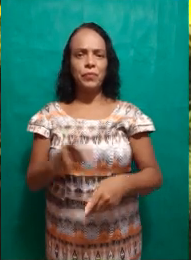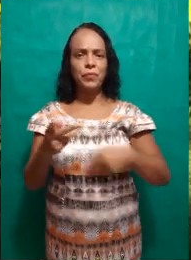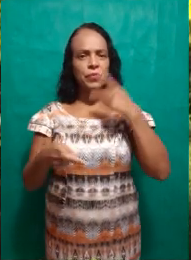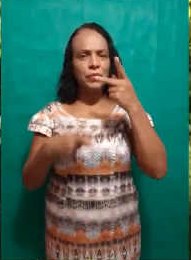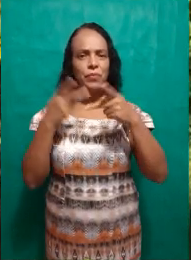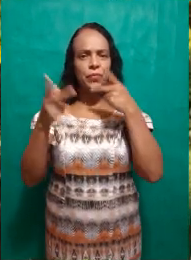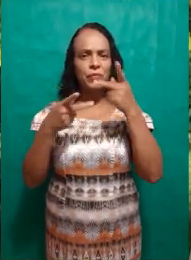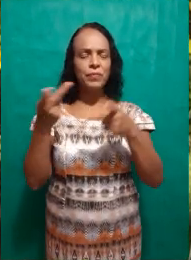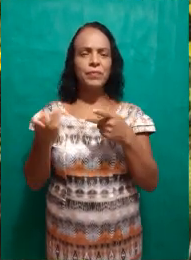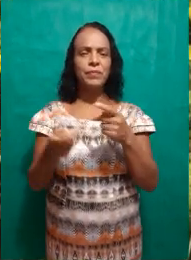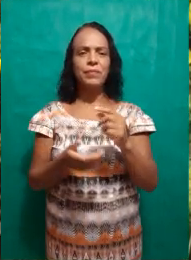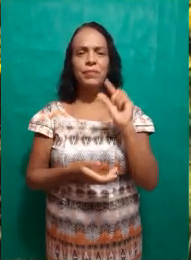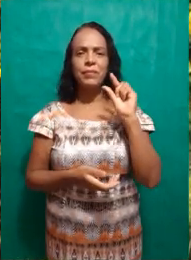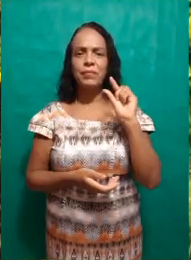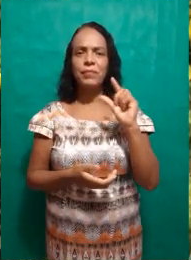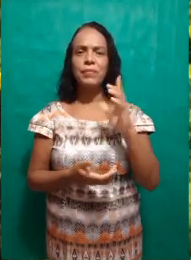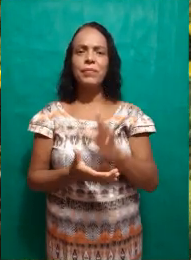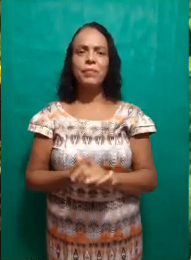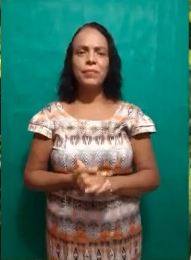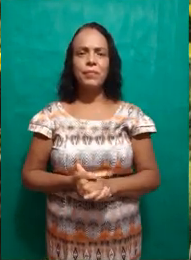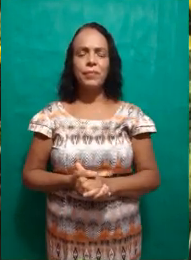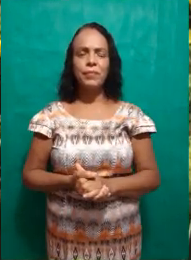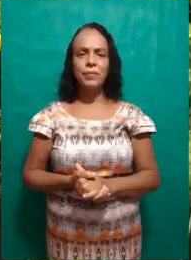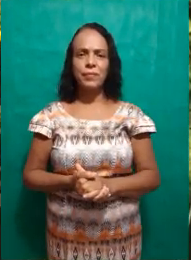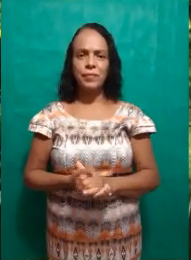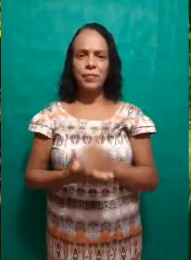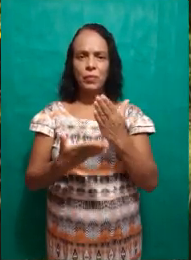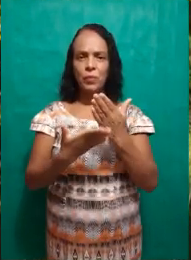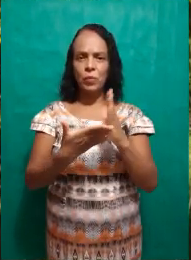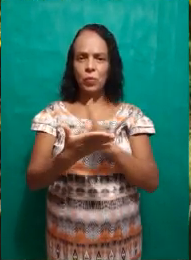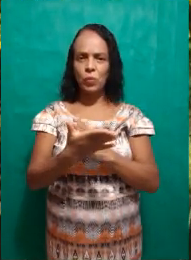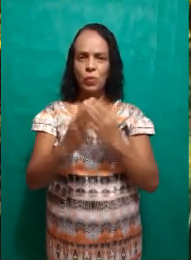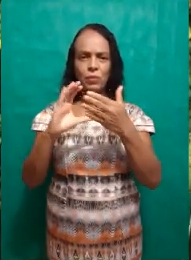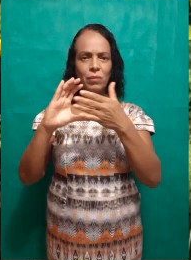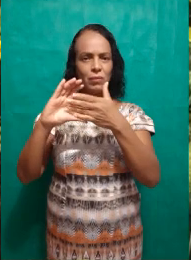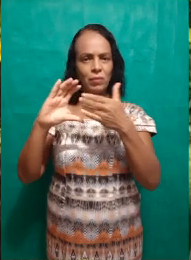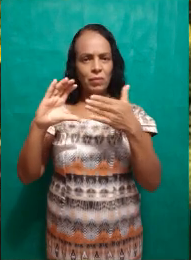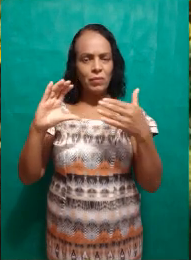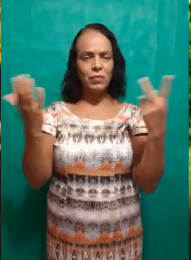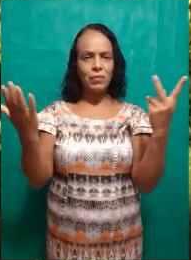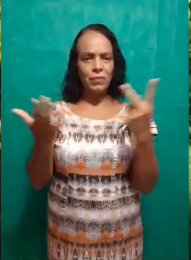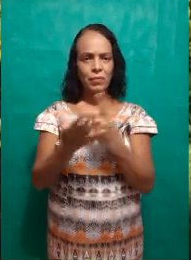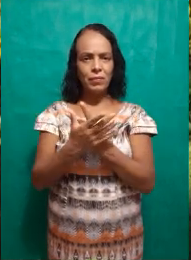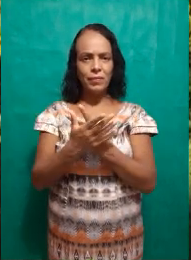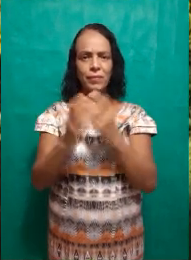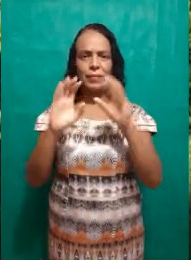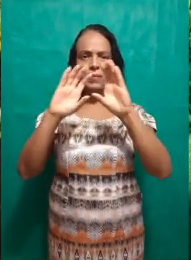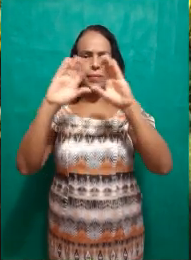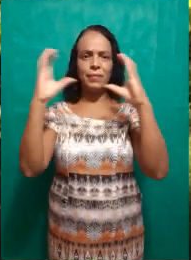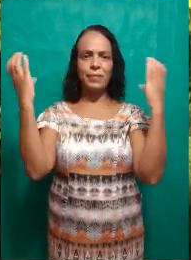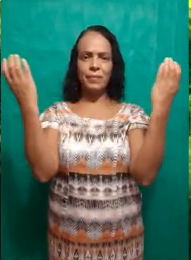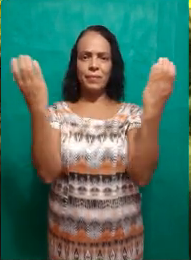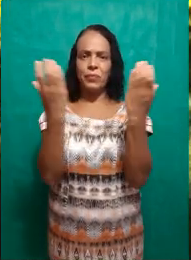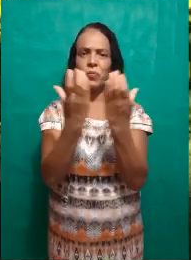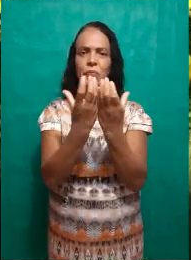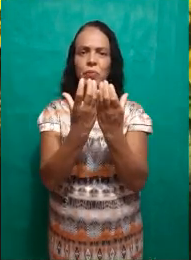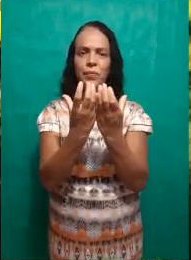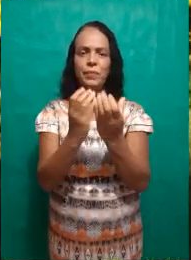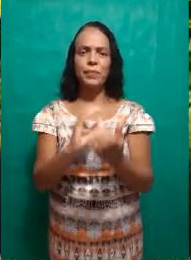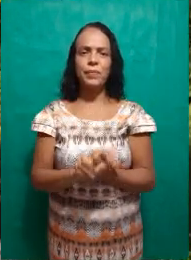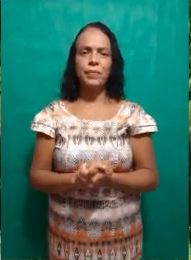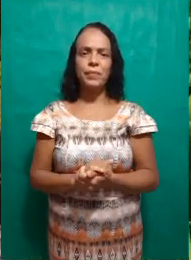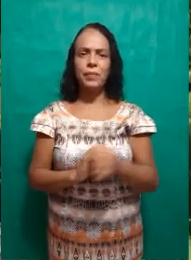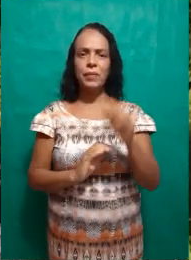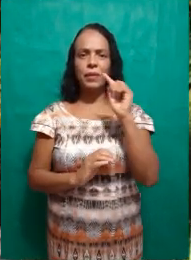pequena pauta para falar para vocês acerca de alguns aspectos da